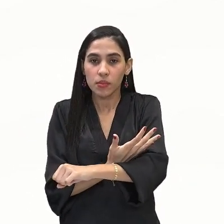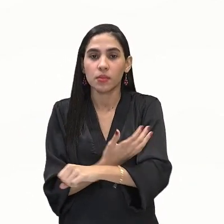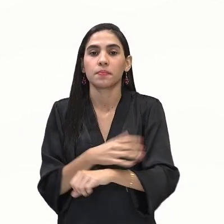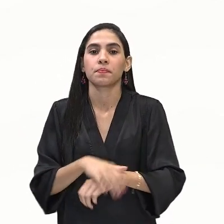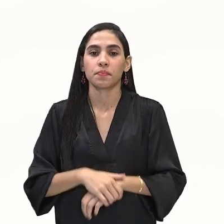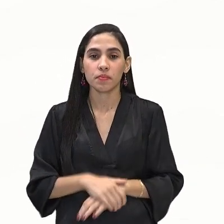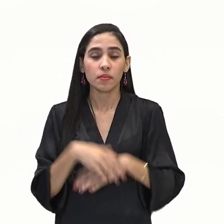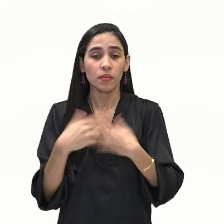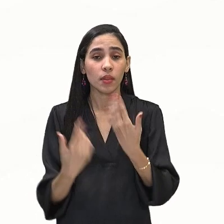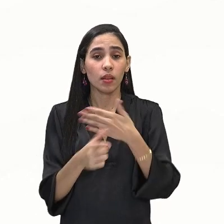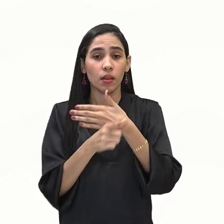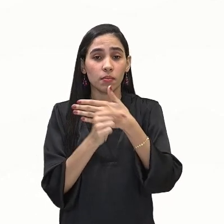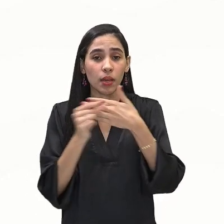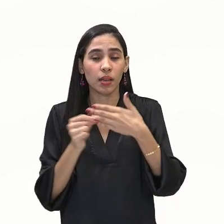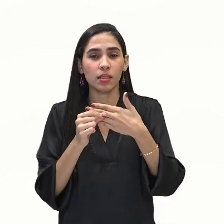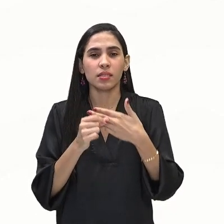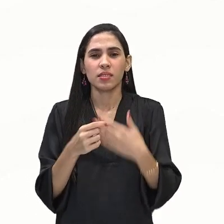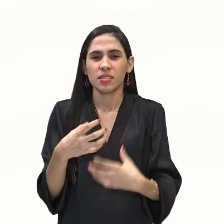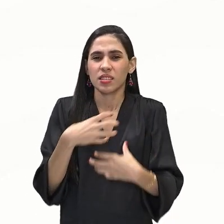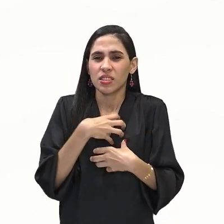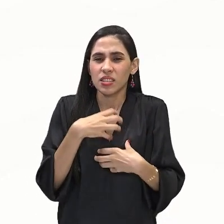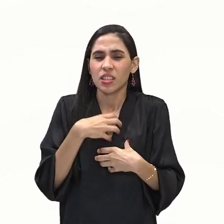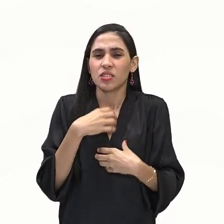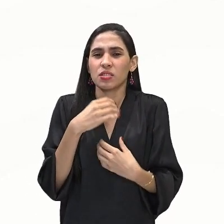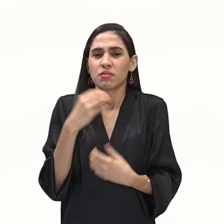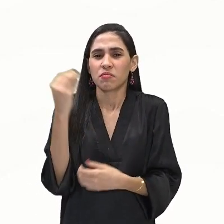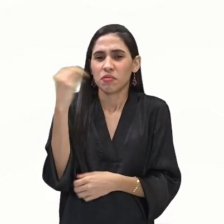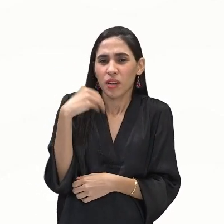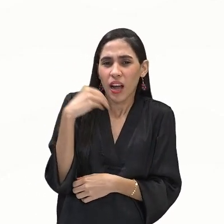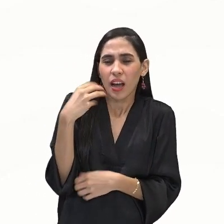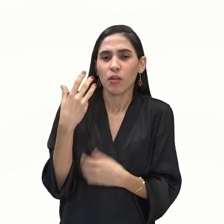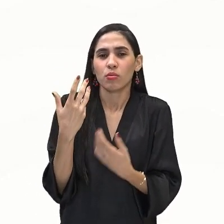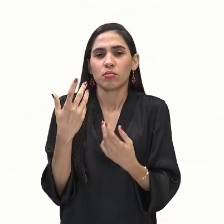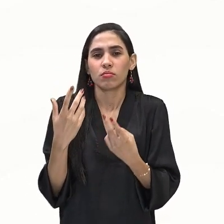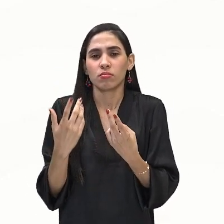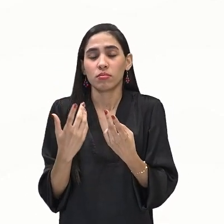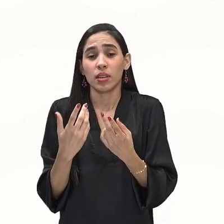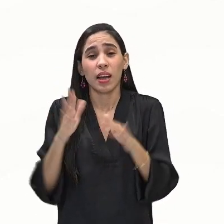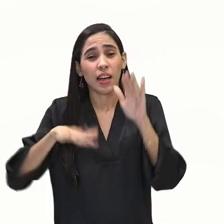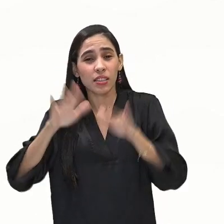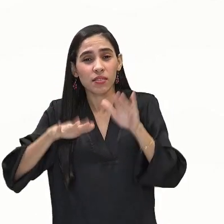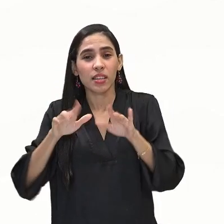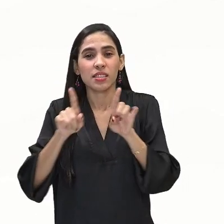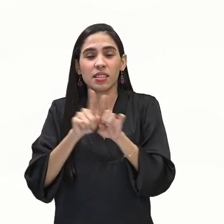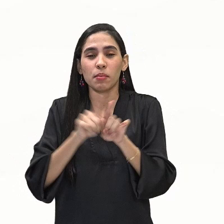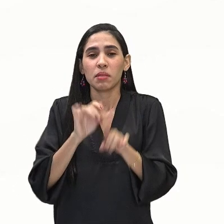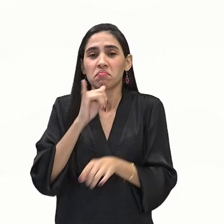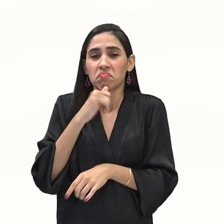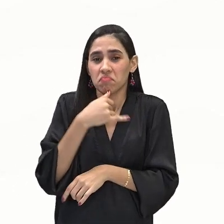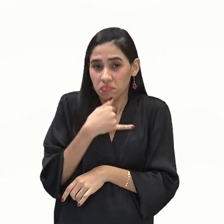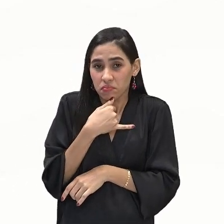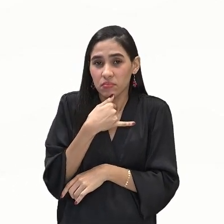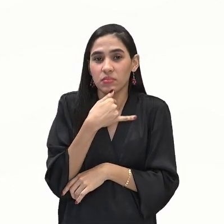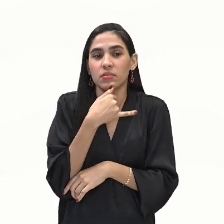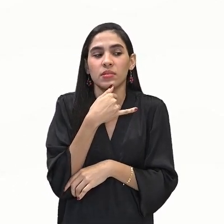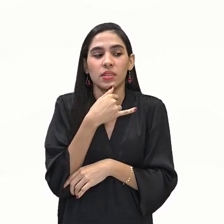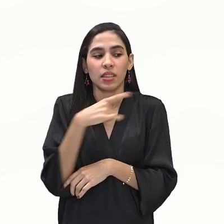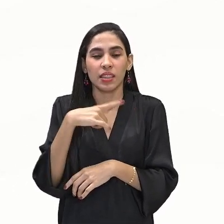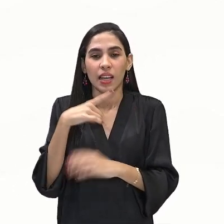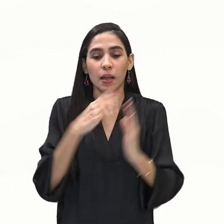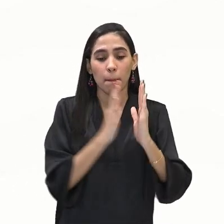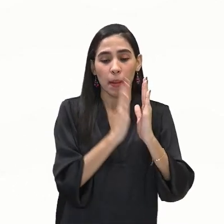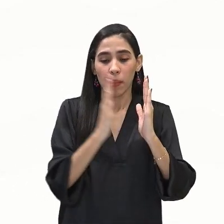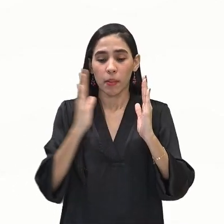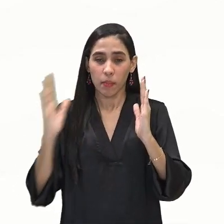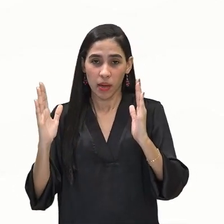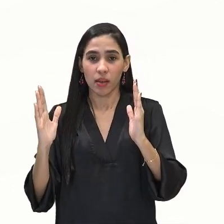Então, o poeta vai se sentir derrotado, não é, pelo seu ego e, por vezes, frustrado, porque nós vamos ter fases aí no